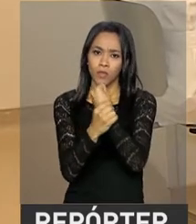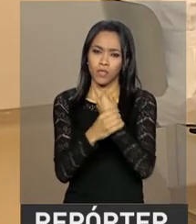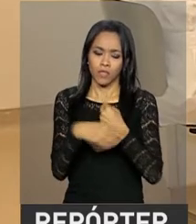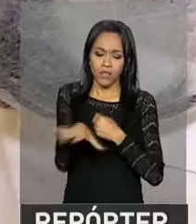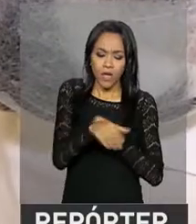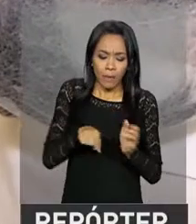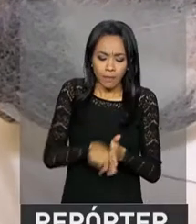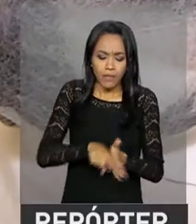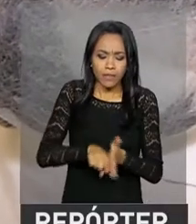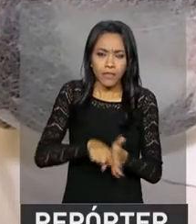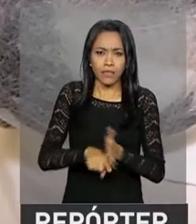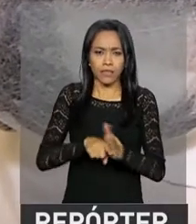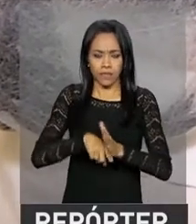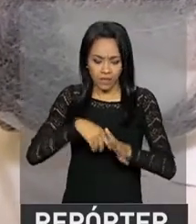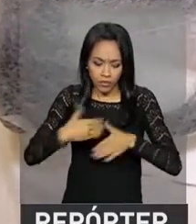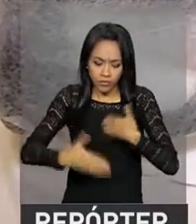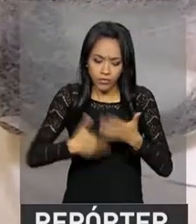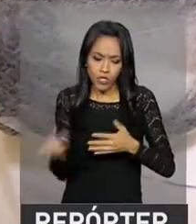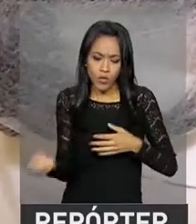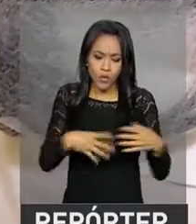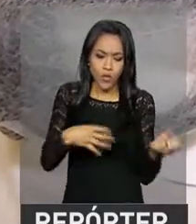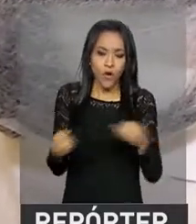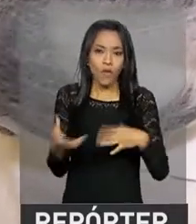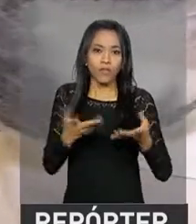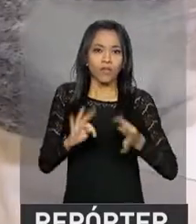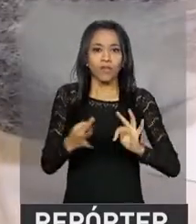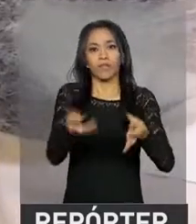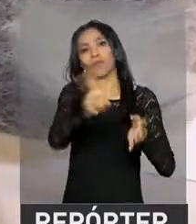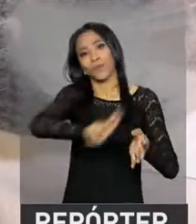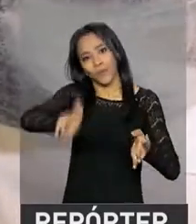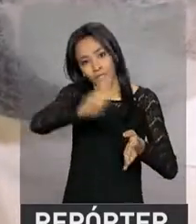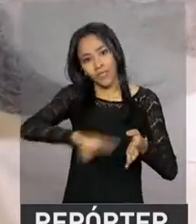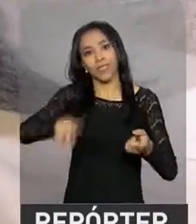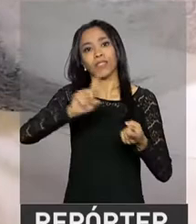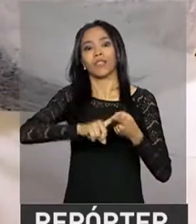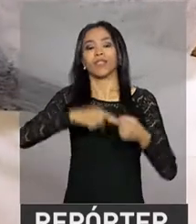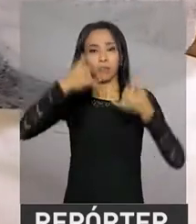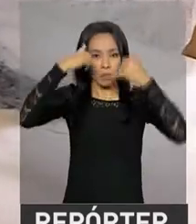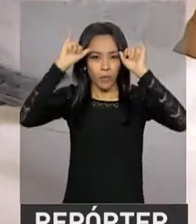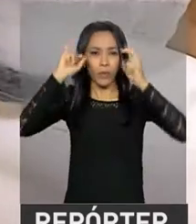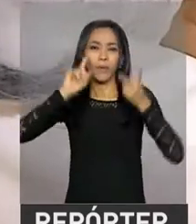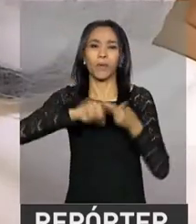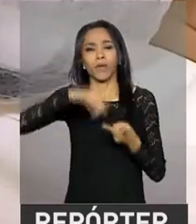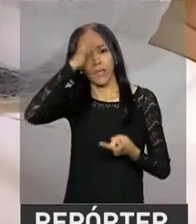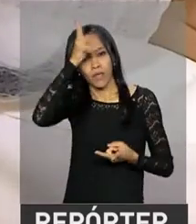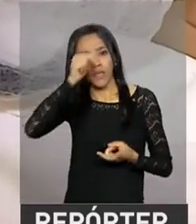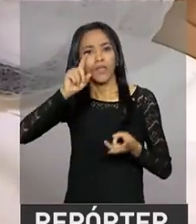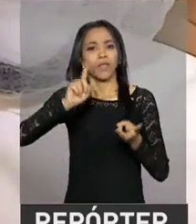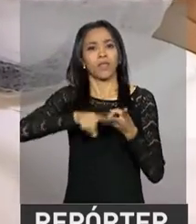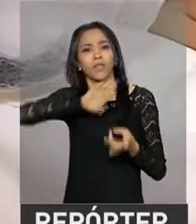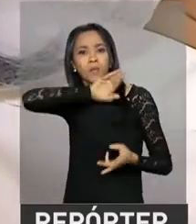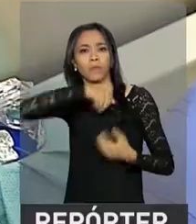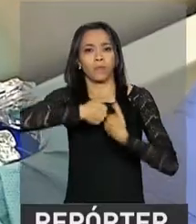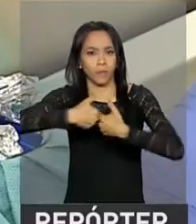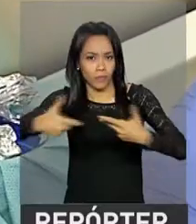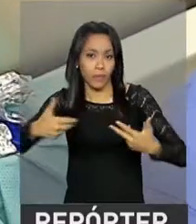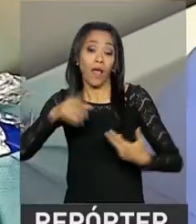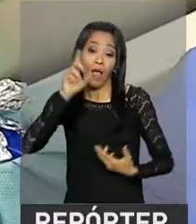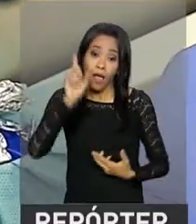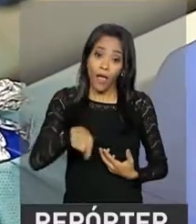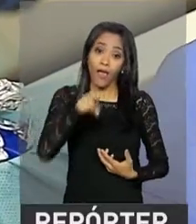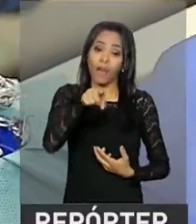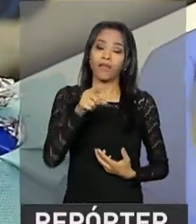desenvolvimento e inovação em bovinos aves e suínos um novo laboratório está equipado para fazer